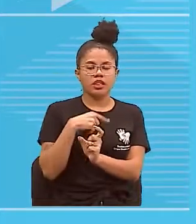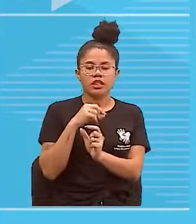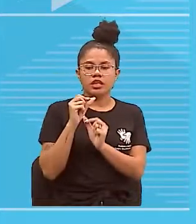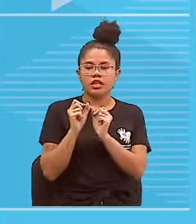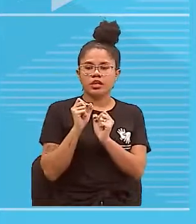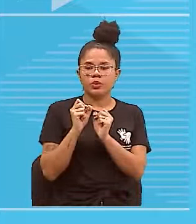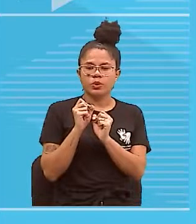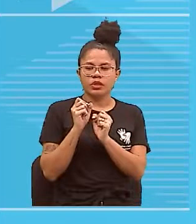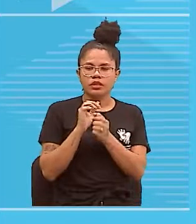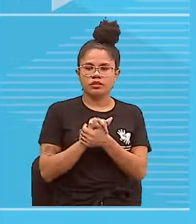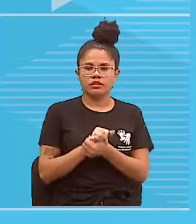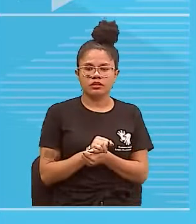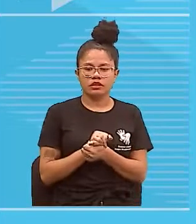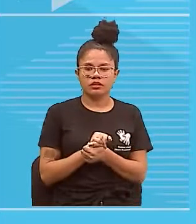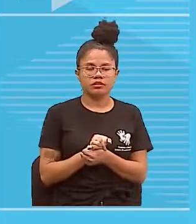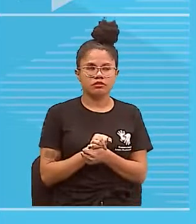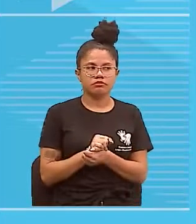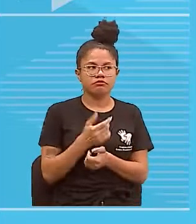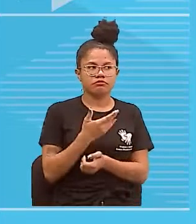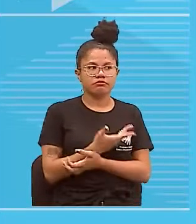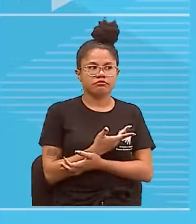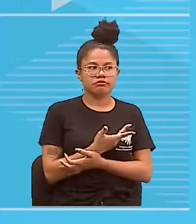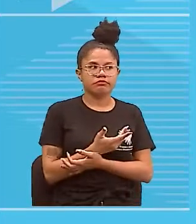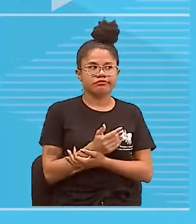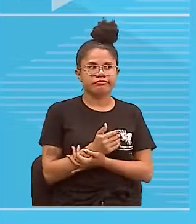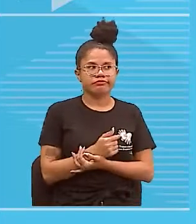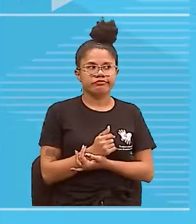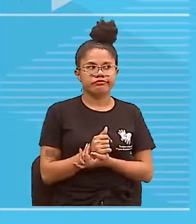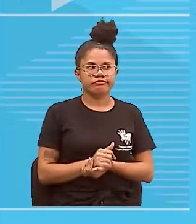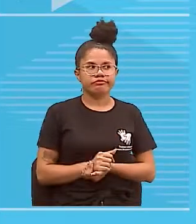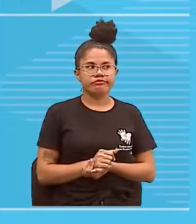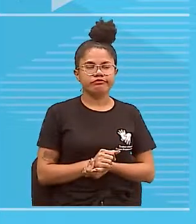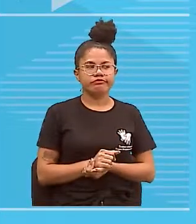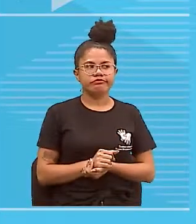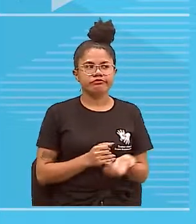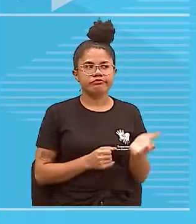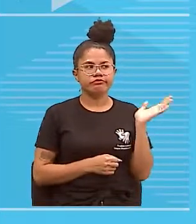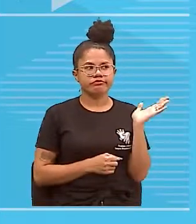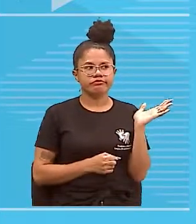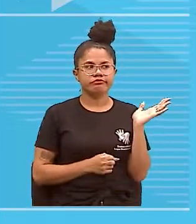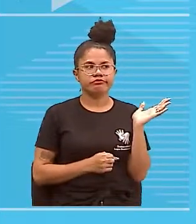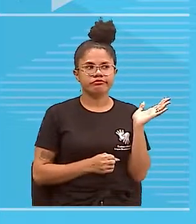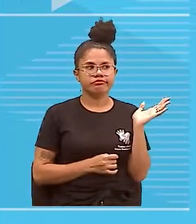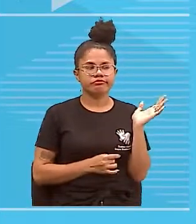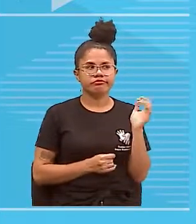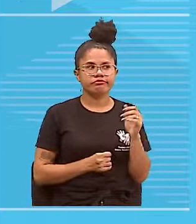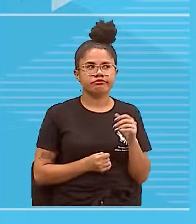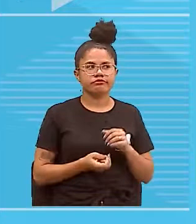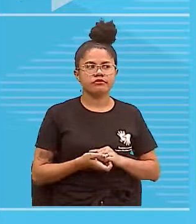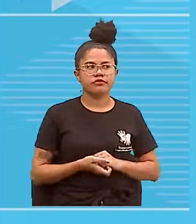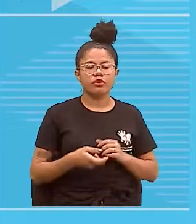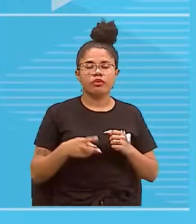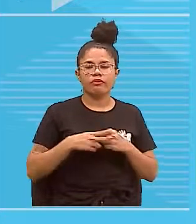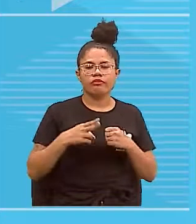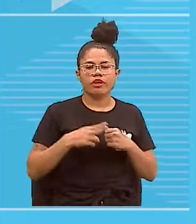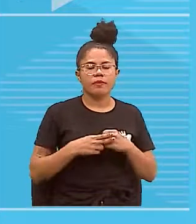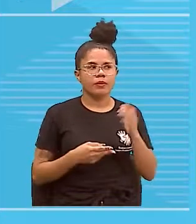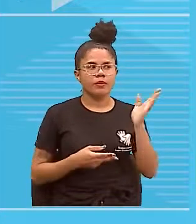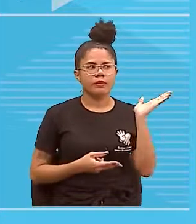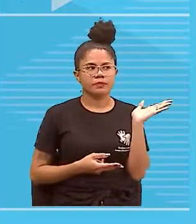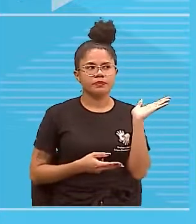da segunda pessoa ó o verbo que usei no meu exemplo é o verbo hablar e